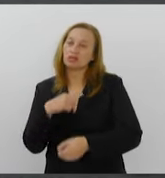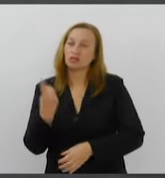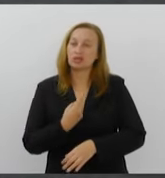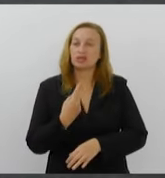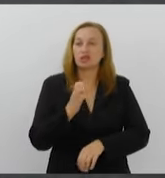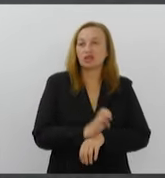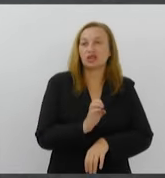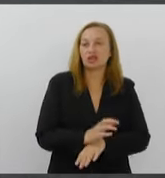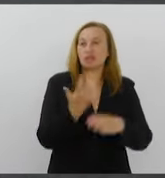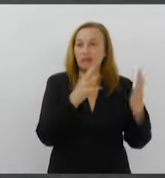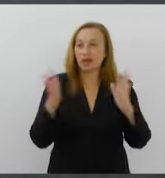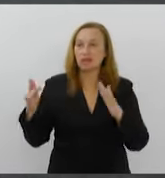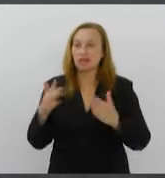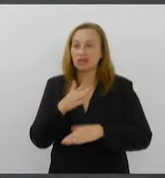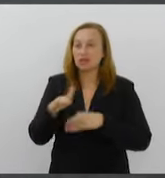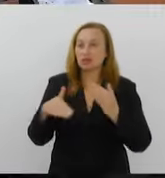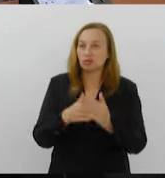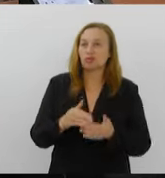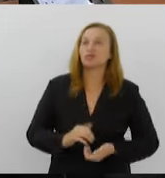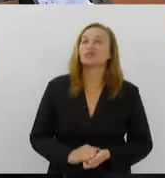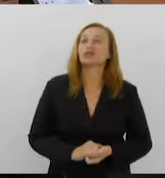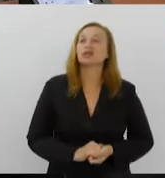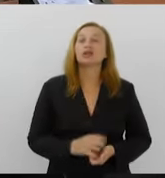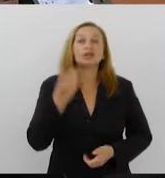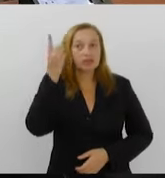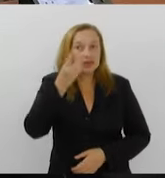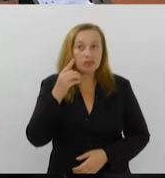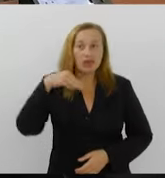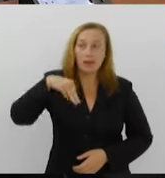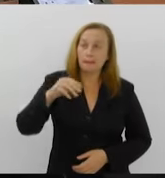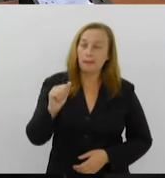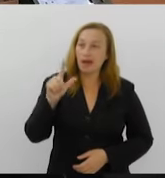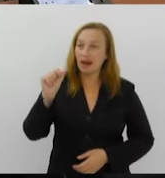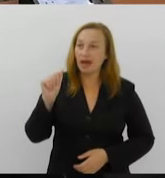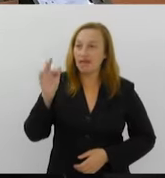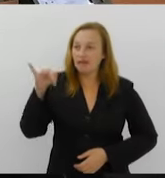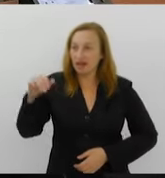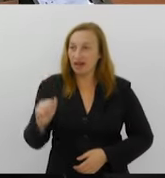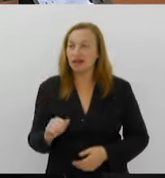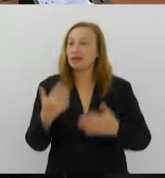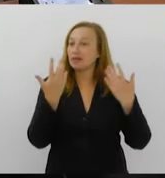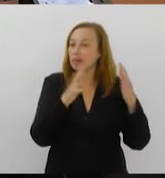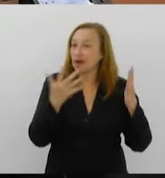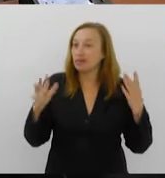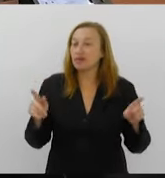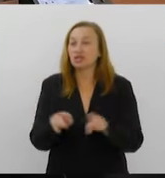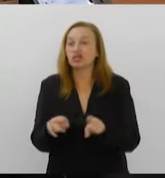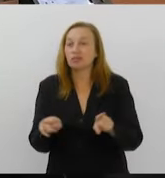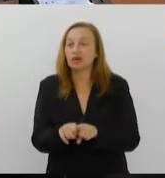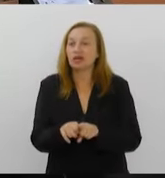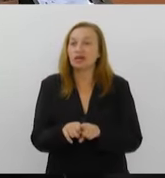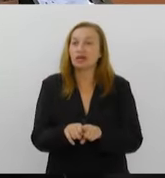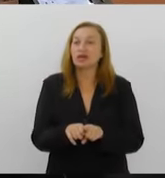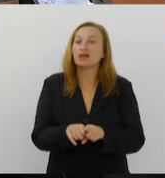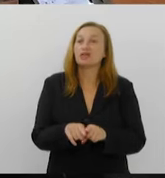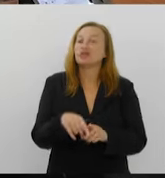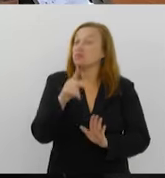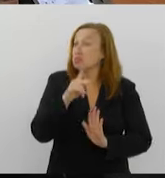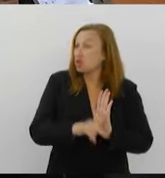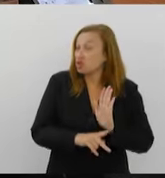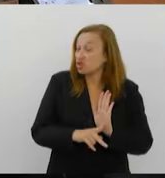os outros coautores. Obrigado, Tande. Deputado Malafaia, por favor. Parabéns também por esse projeto